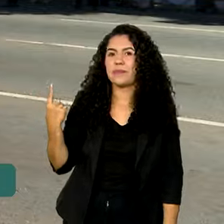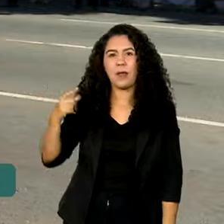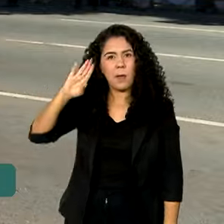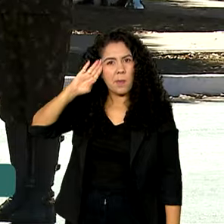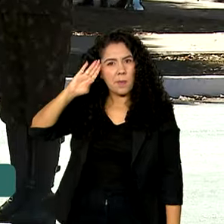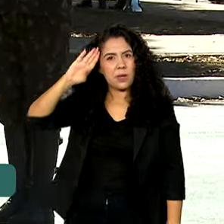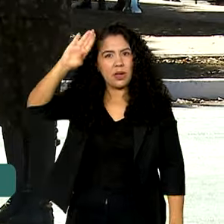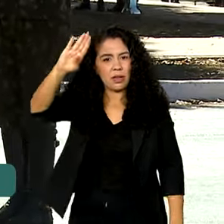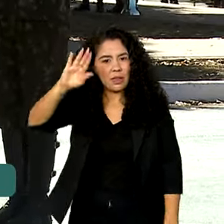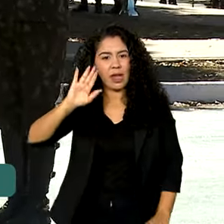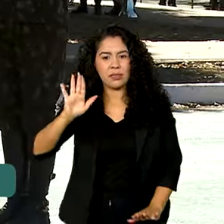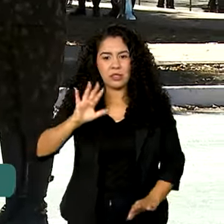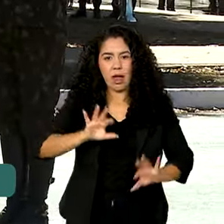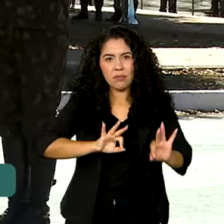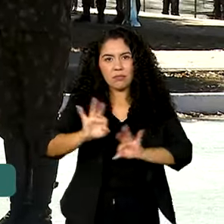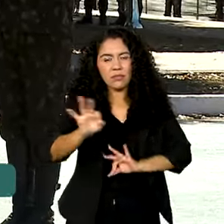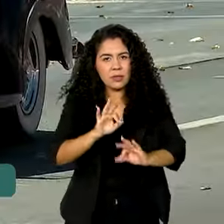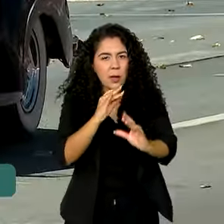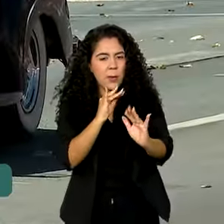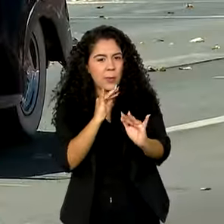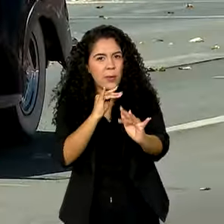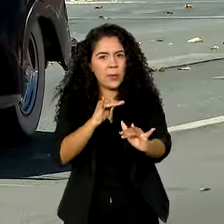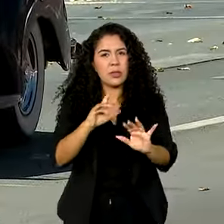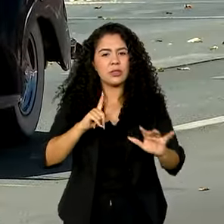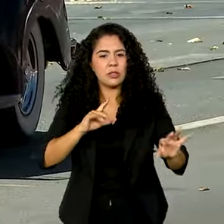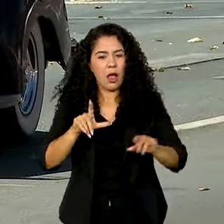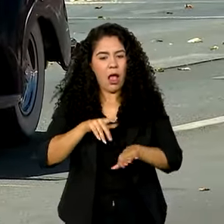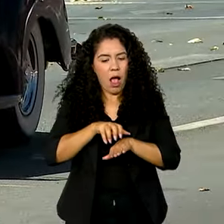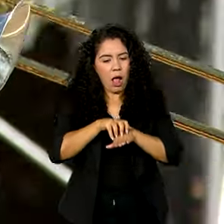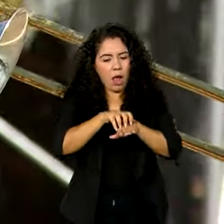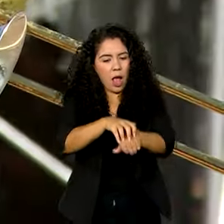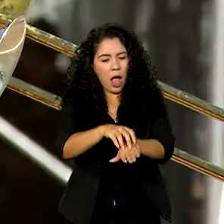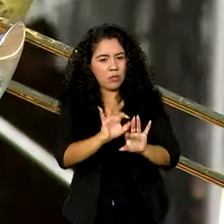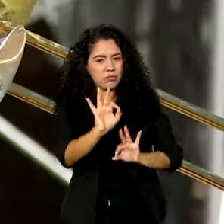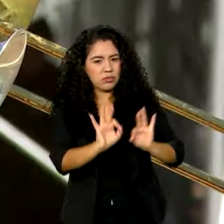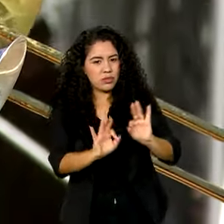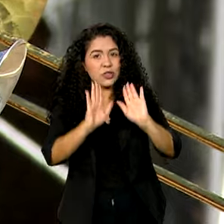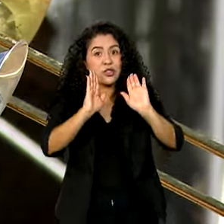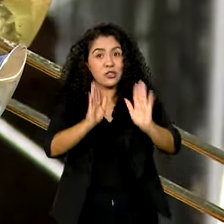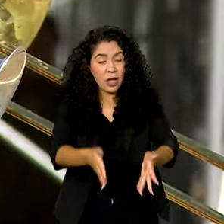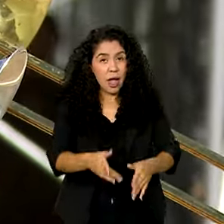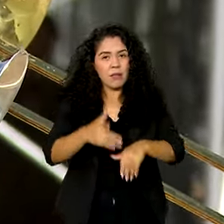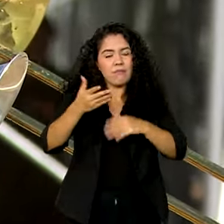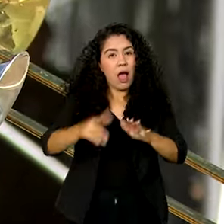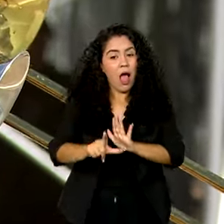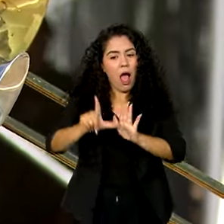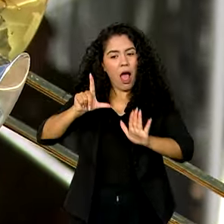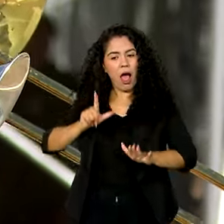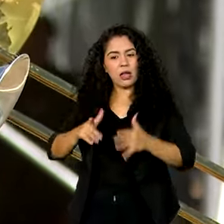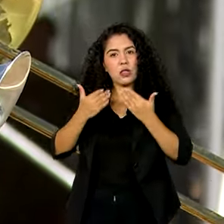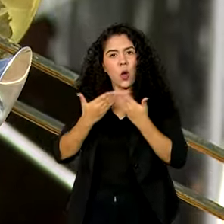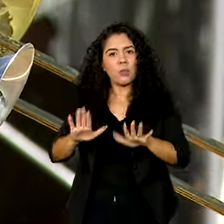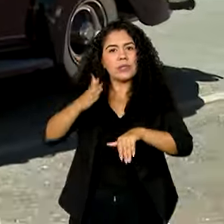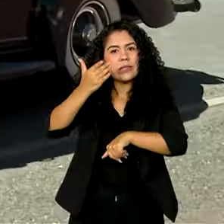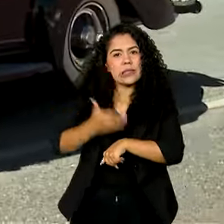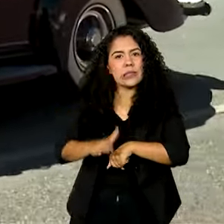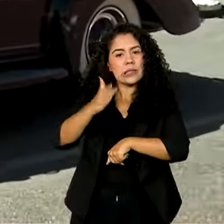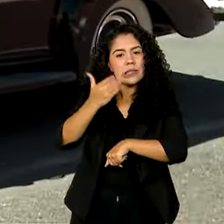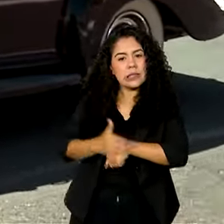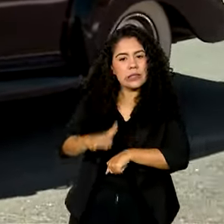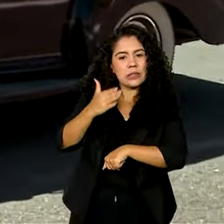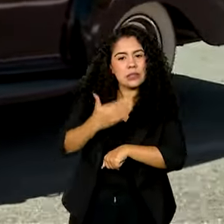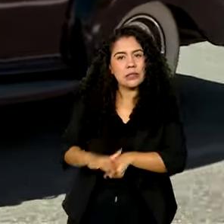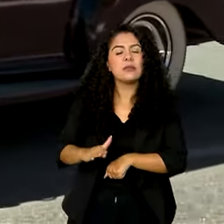a postos, instrumentos afinados, carro posicionado. Começa o ensaio geral para o desfile de 7 de